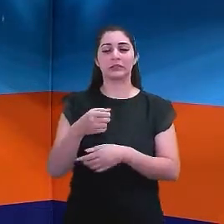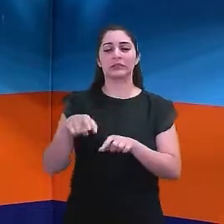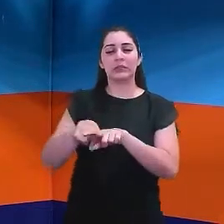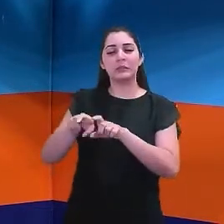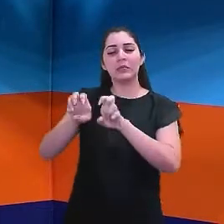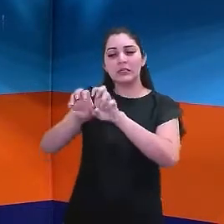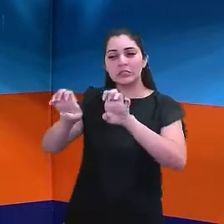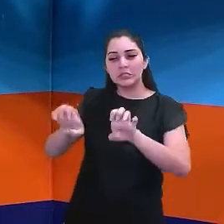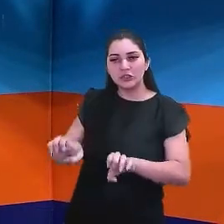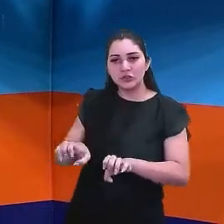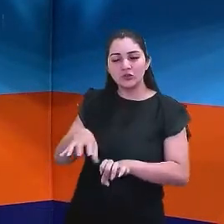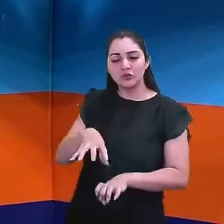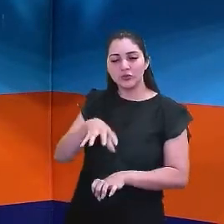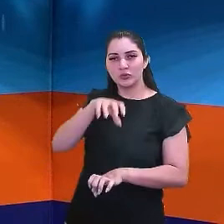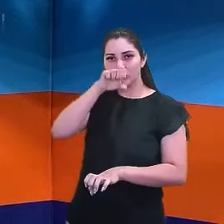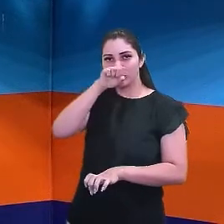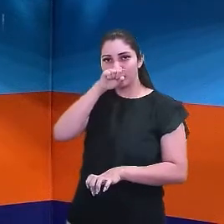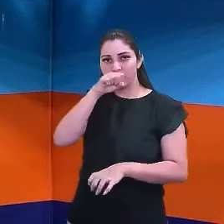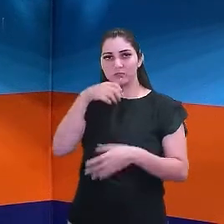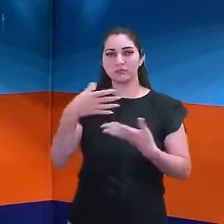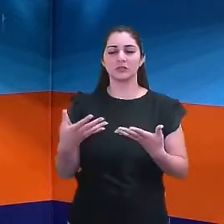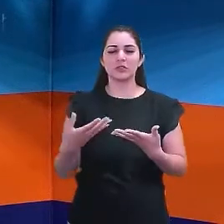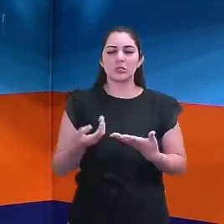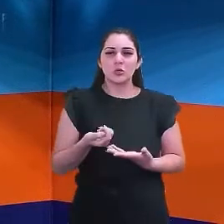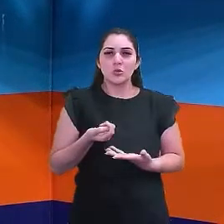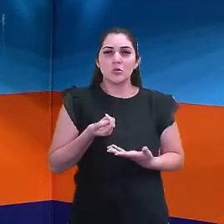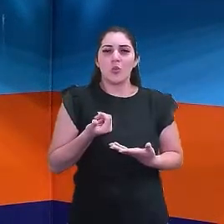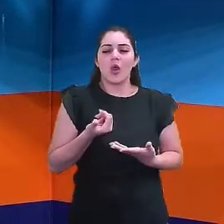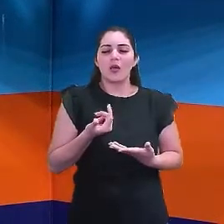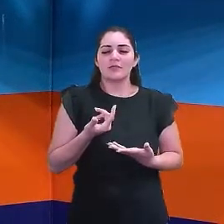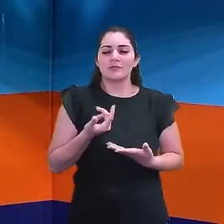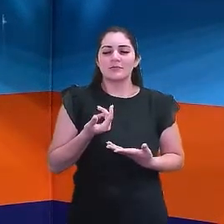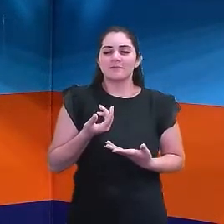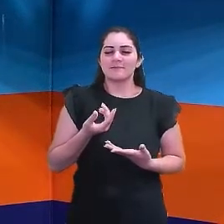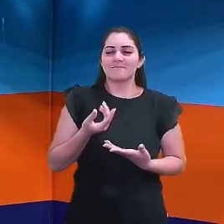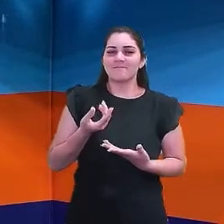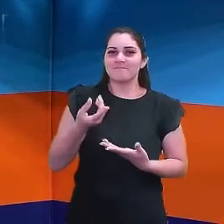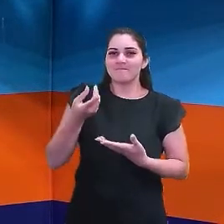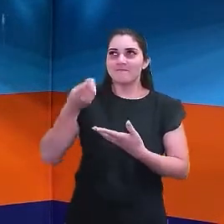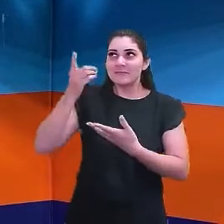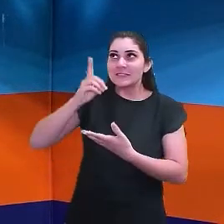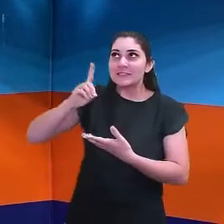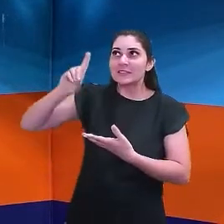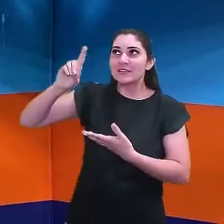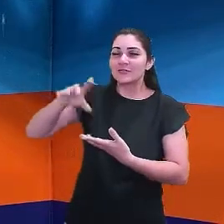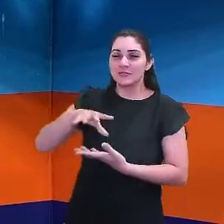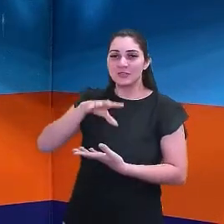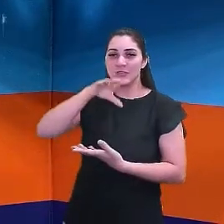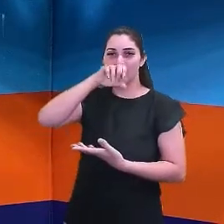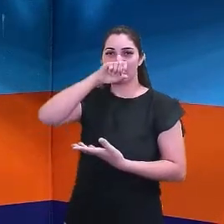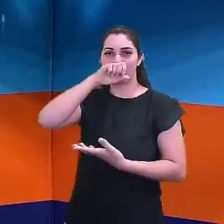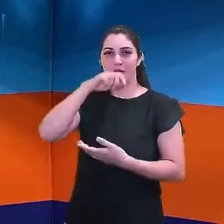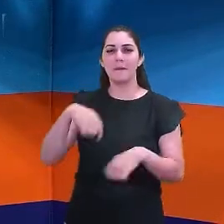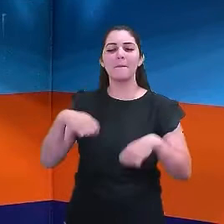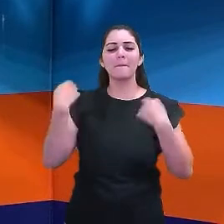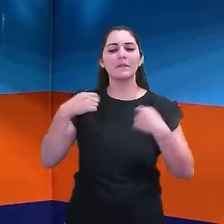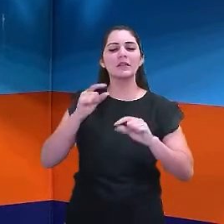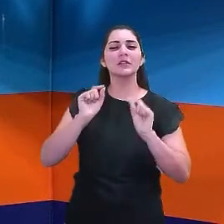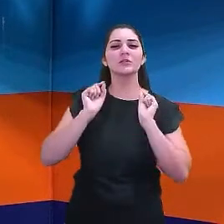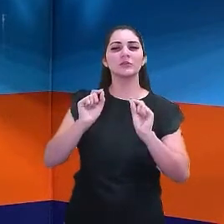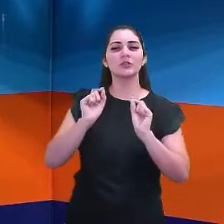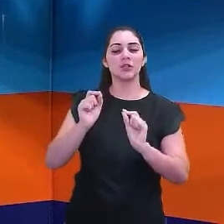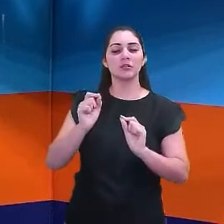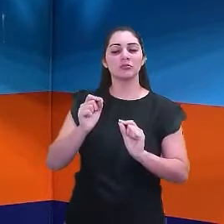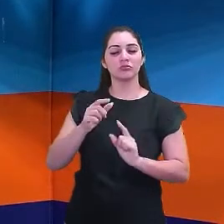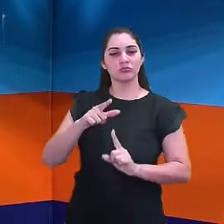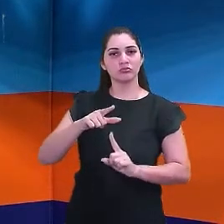respiratórias, do ato quase que divino de respirar, nada melhor do que a gente falar de uma condição de